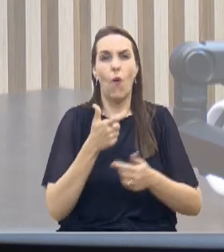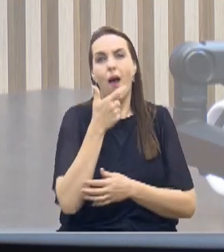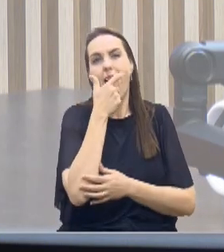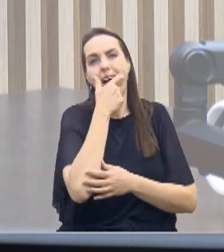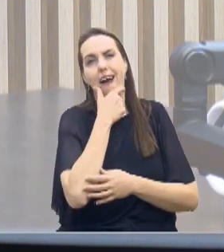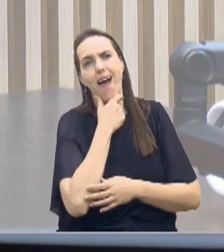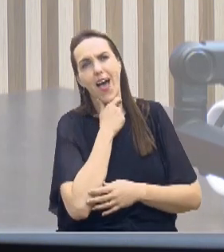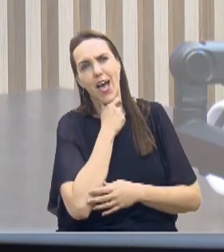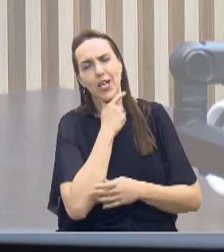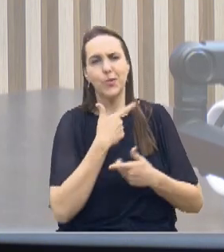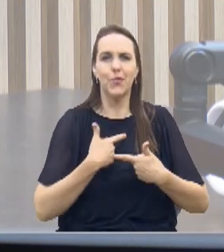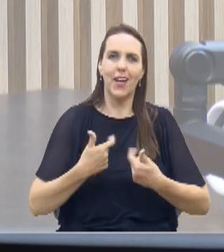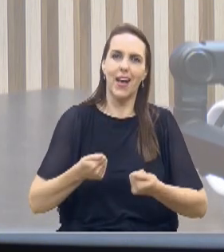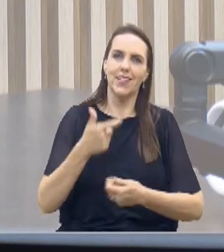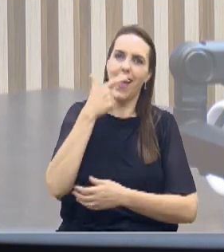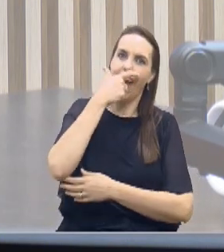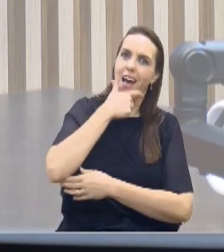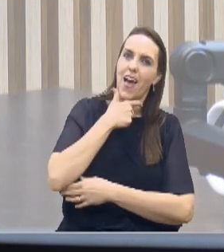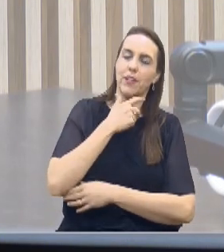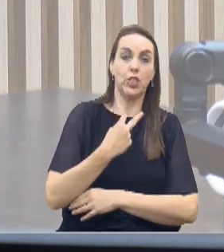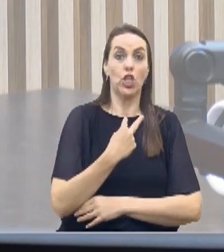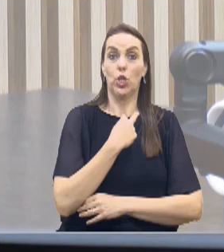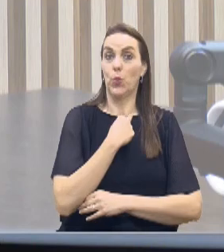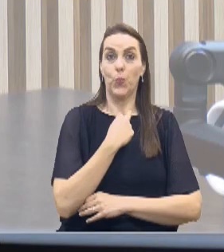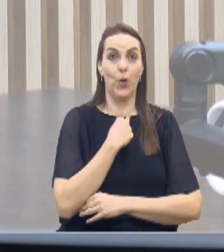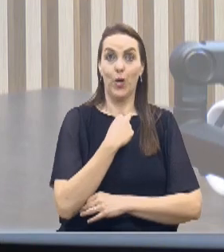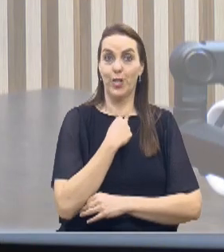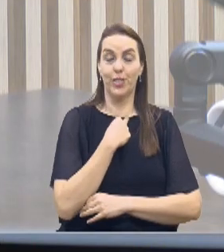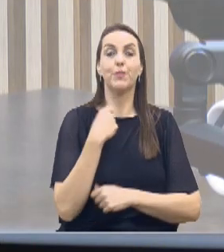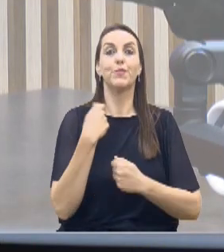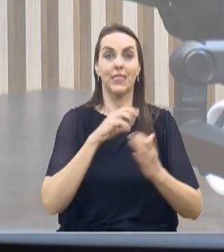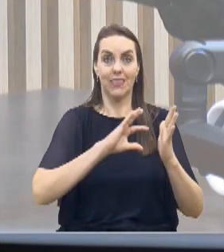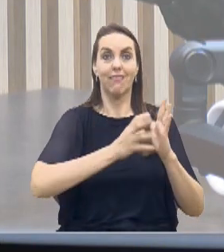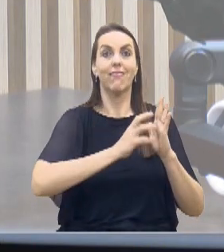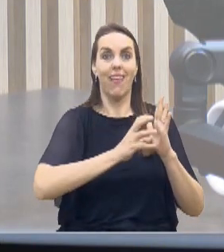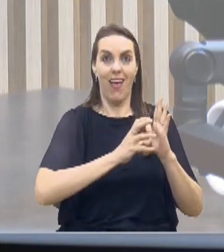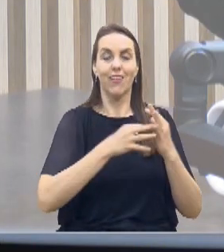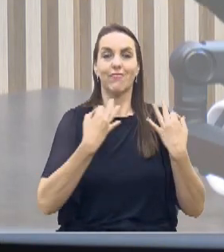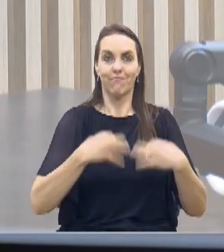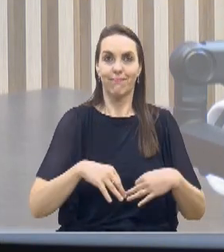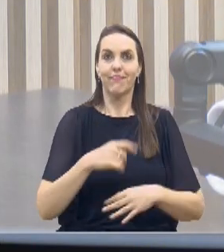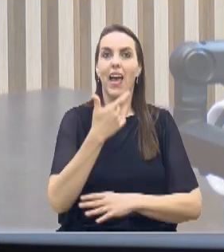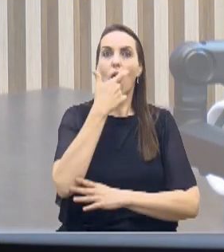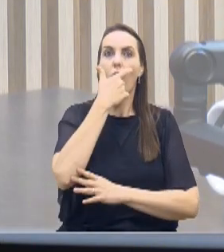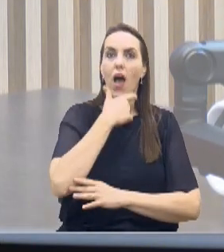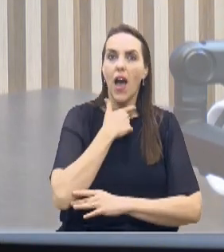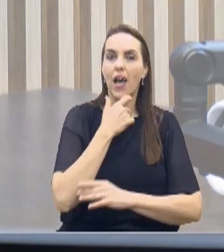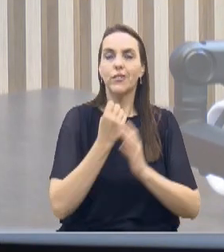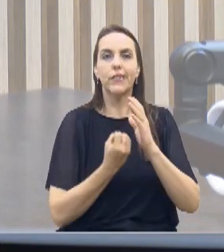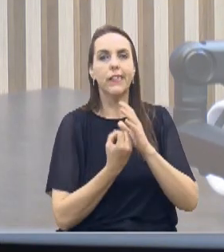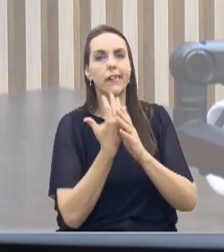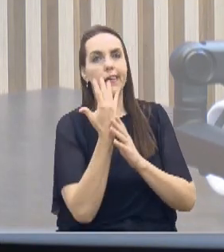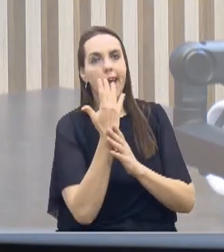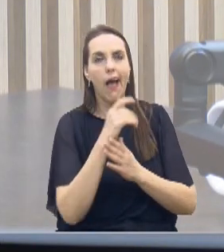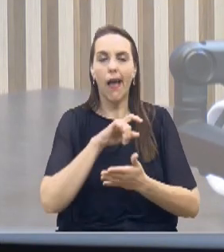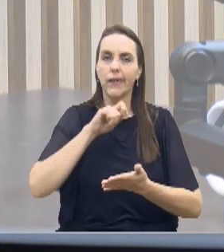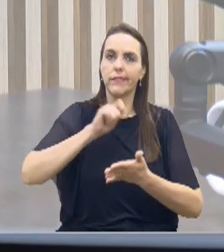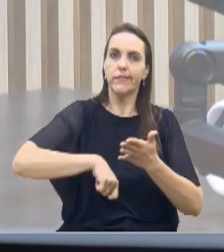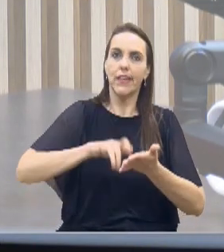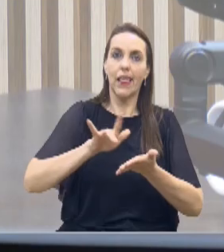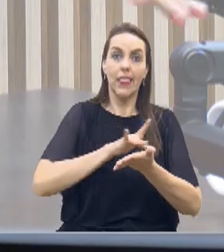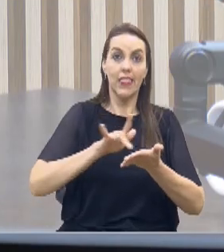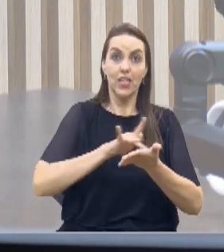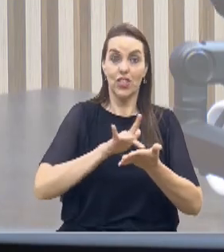a gente está gastando muito tal coisa, porque eu acho que se a gente criar a assinatura digital, por exemplo, ela